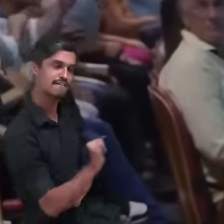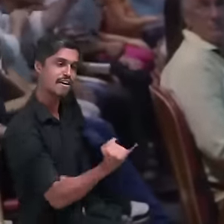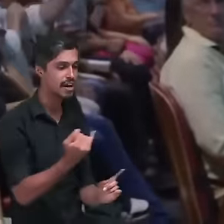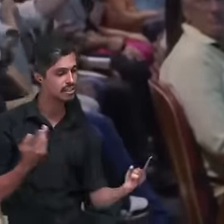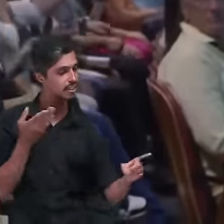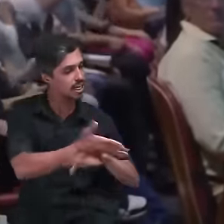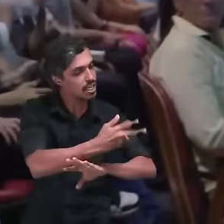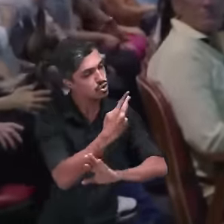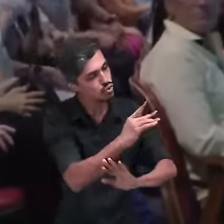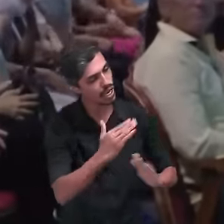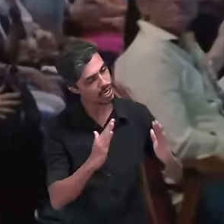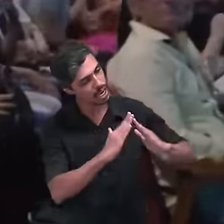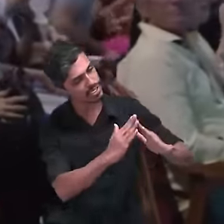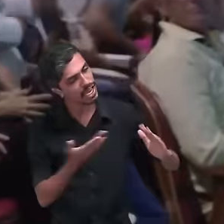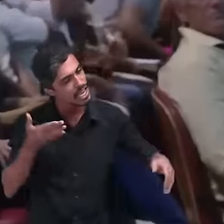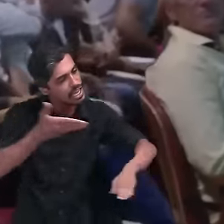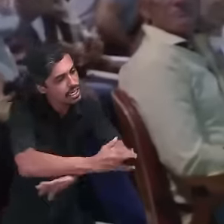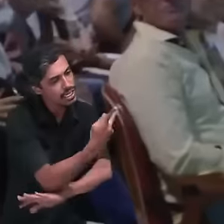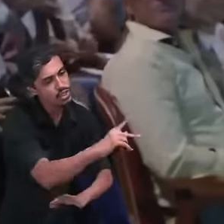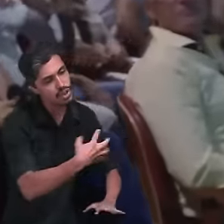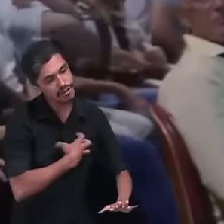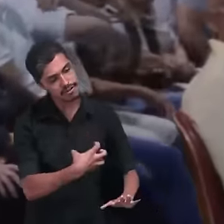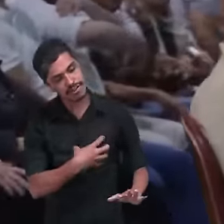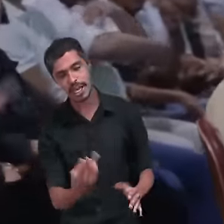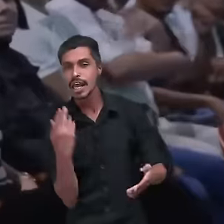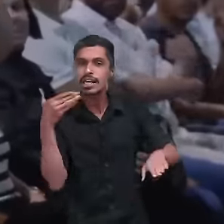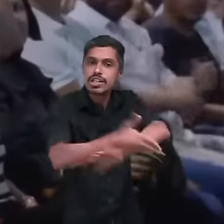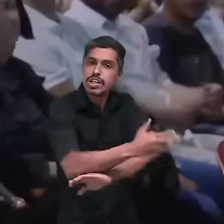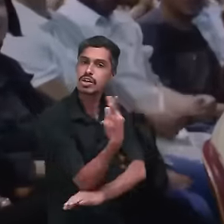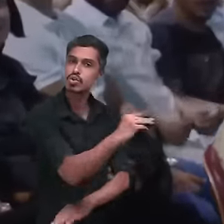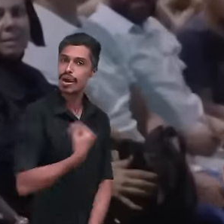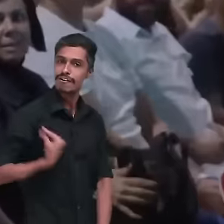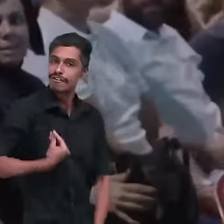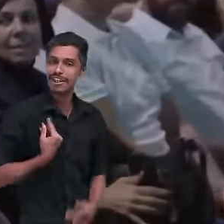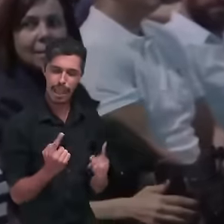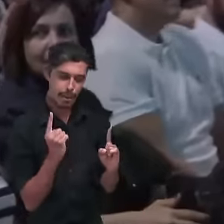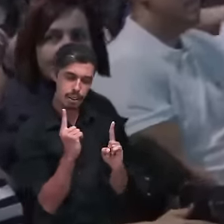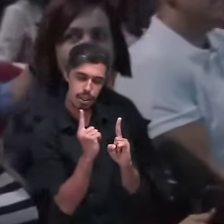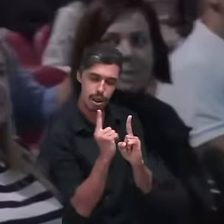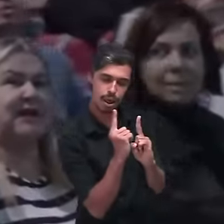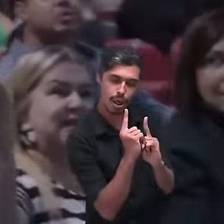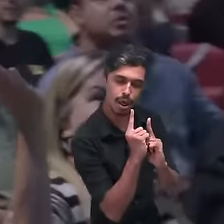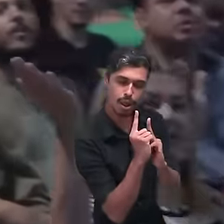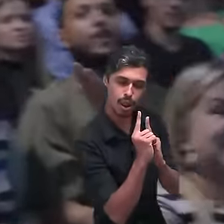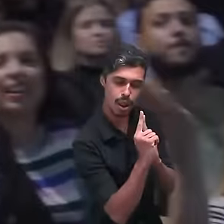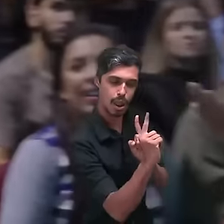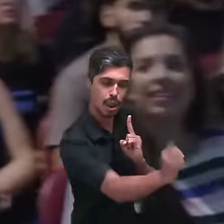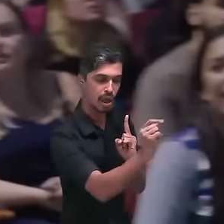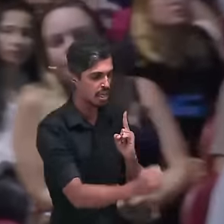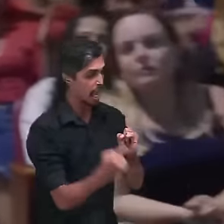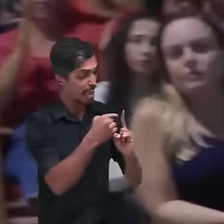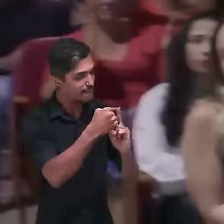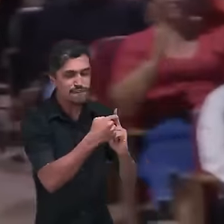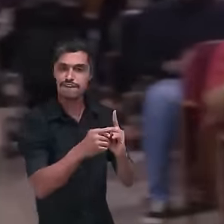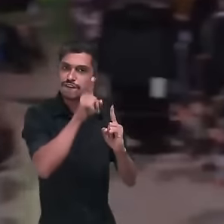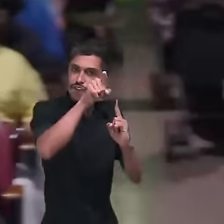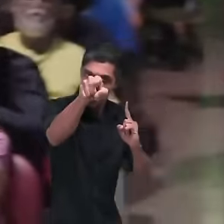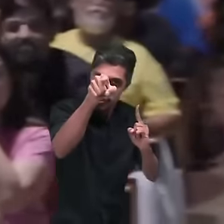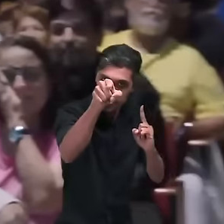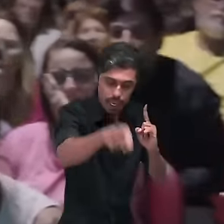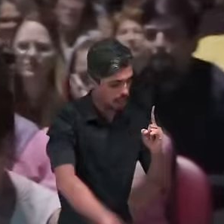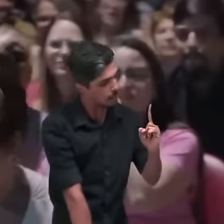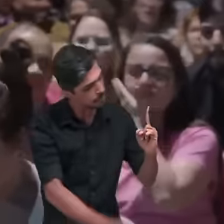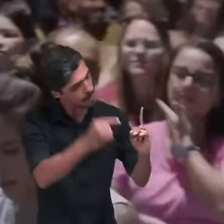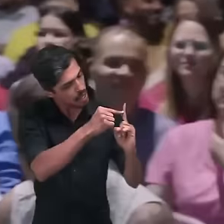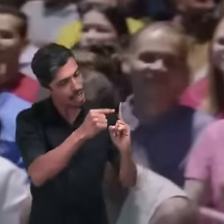Faraón va a pasar por tu empresa. A fila de Faraón va a pasar per Chiño. Aleluya. Ella te va a hacer un convite simple.